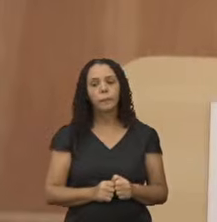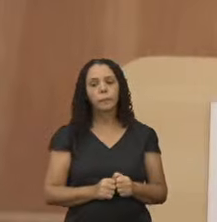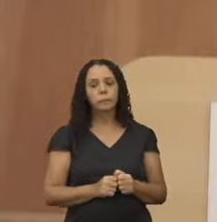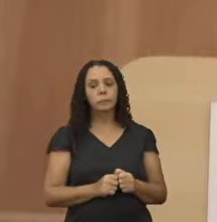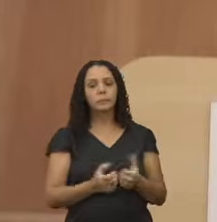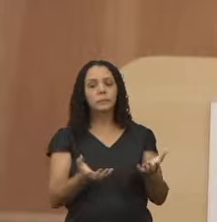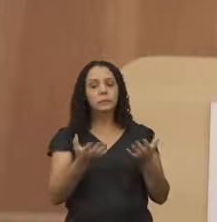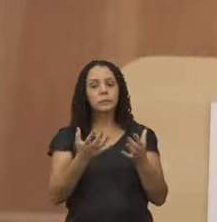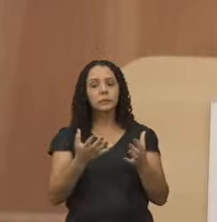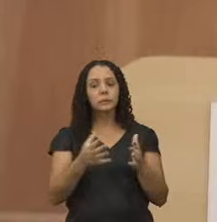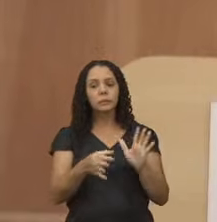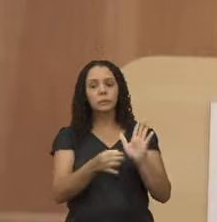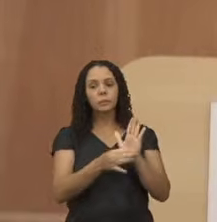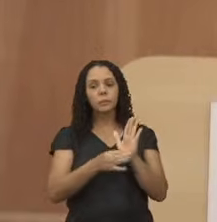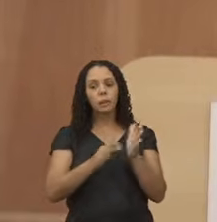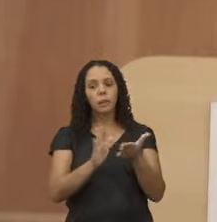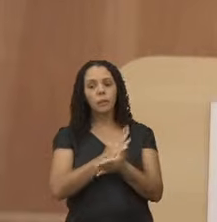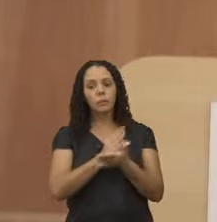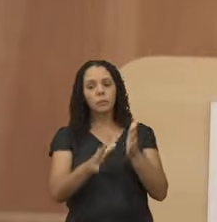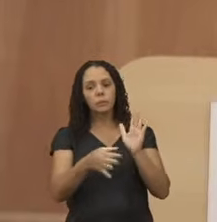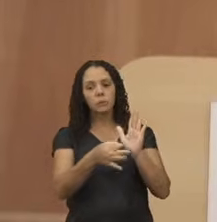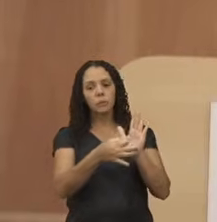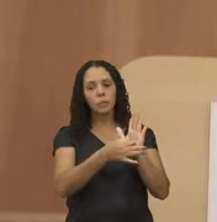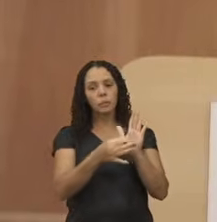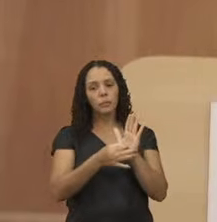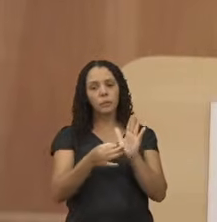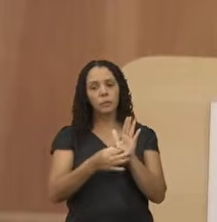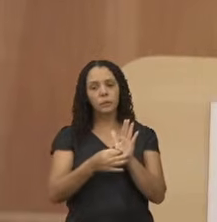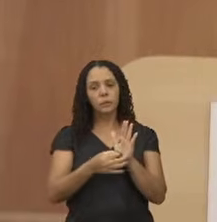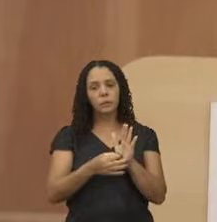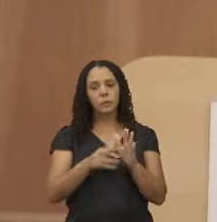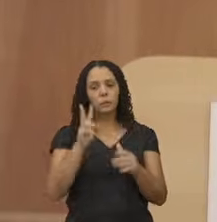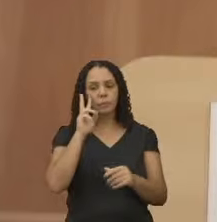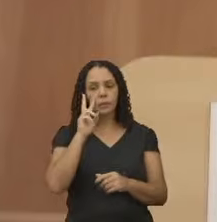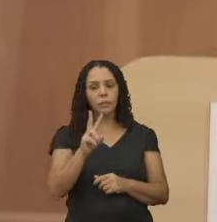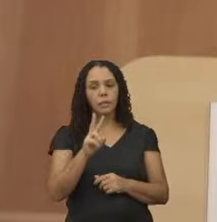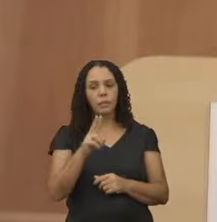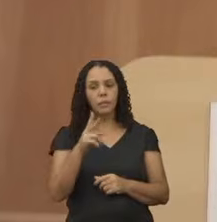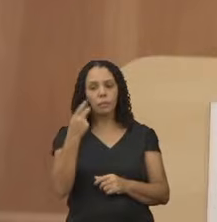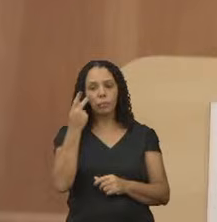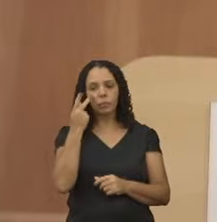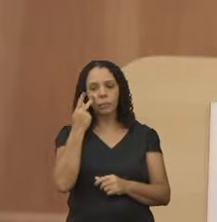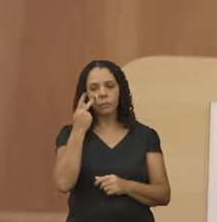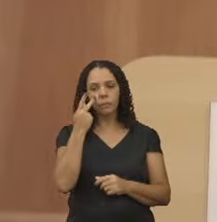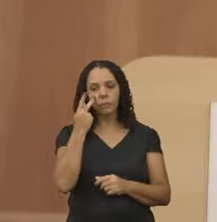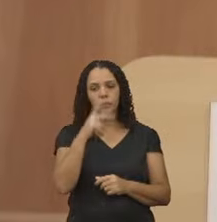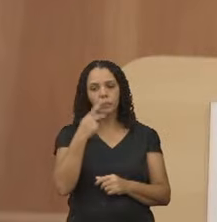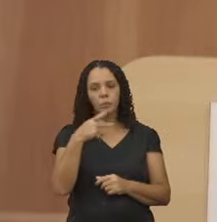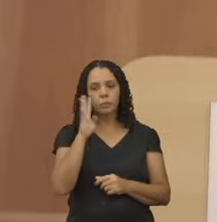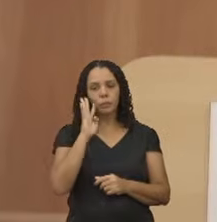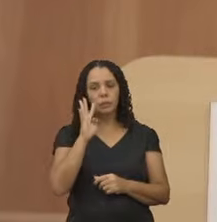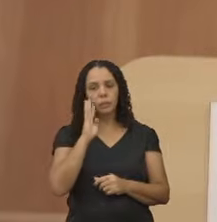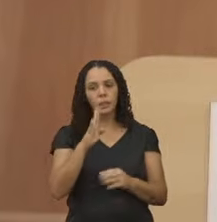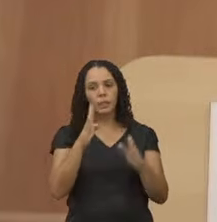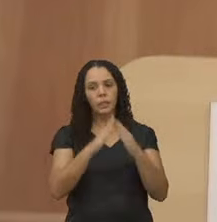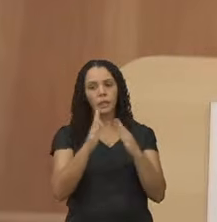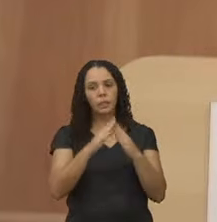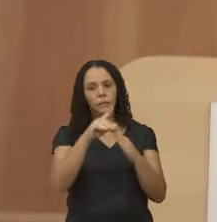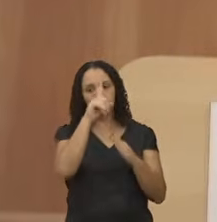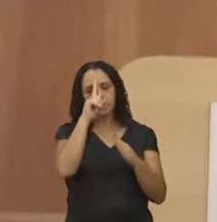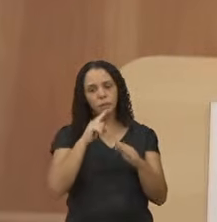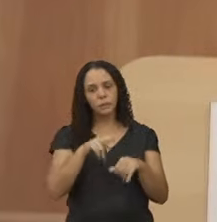mas eu queria comentar primeiro algumas das falas anteriores, porque eu achei muito interessante o que o vereador Paulinho falou sobre a Casa Verde e